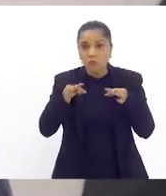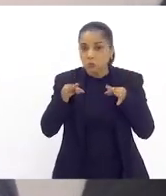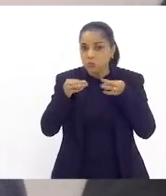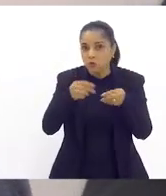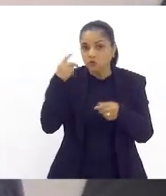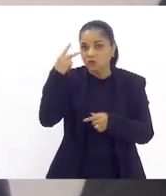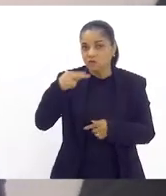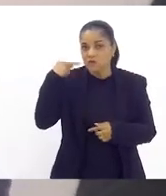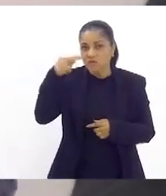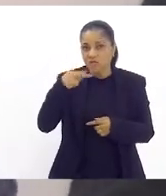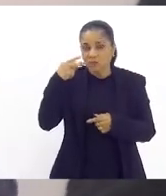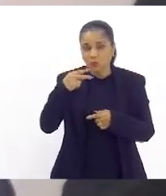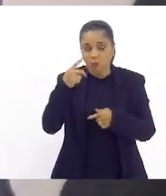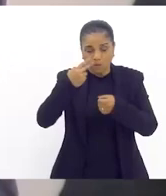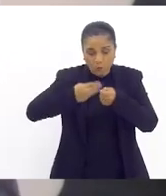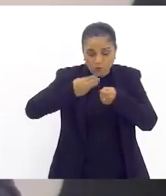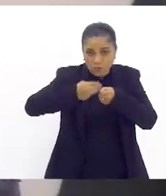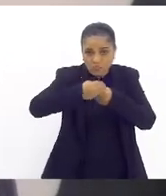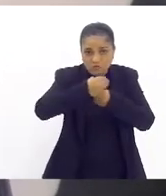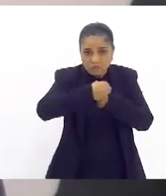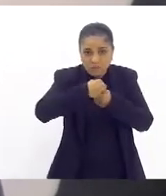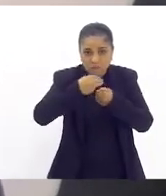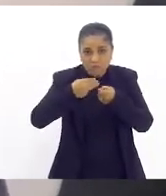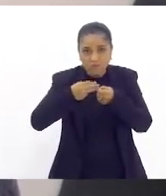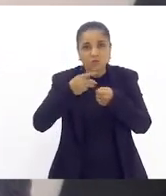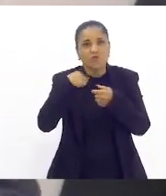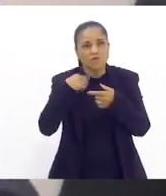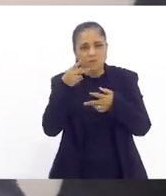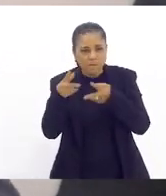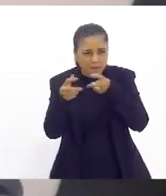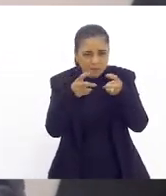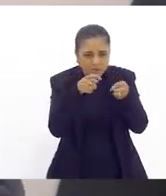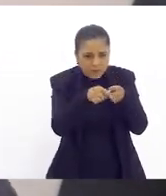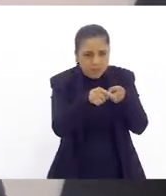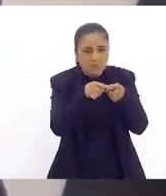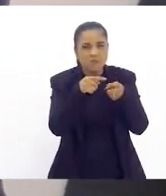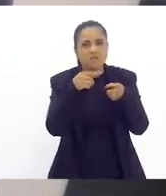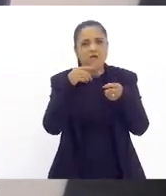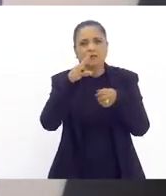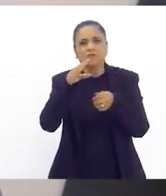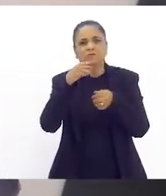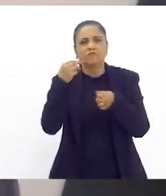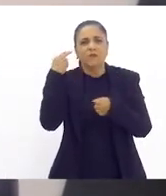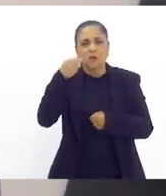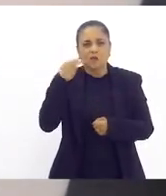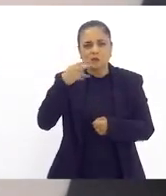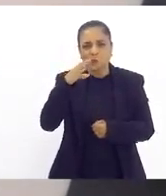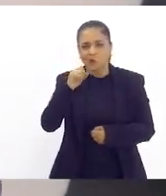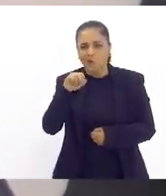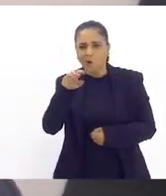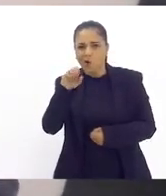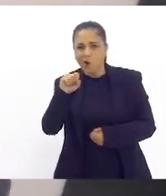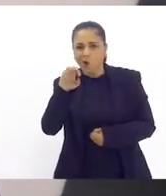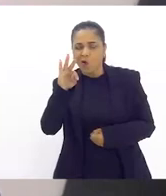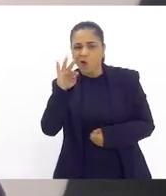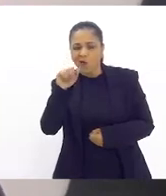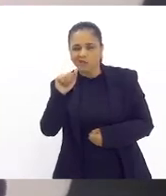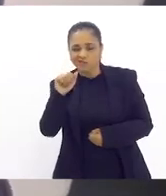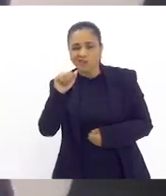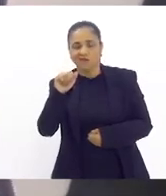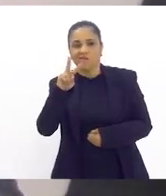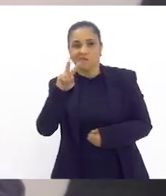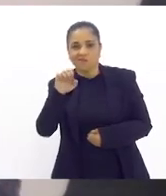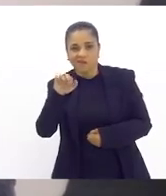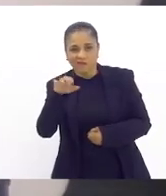vereadores de cada município e aqui eu tô vendo vereador do interior do Rio de Janeiro Tô vendendo vereador da Costa Verde tô vendo a vereador da região dos lados vereador da Baixada Fluminense